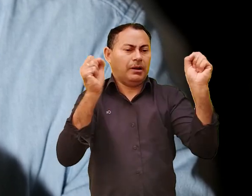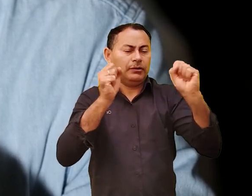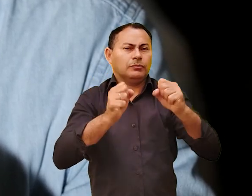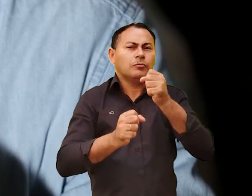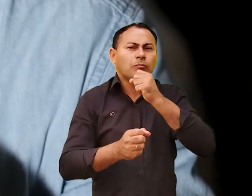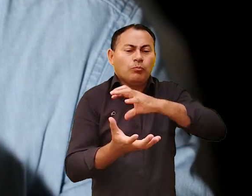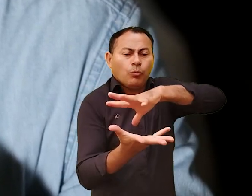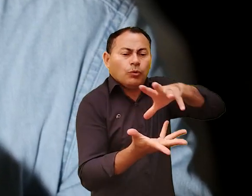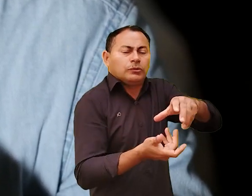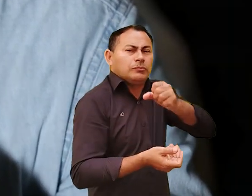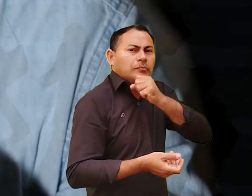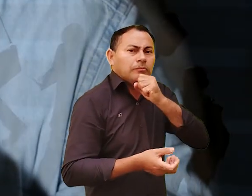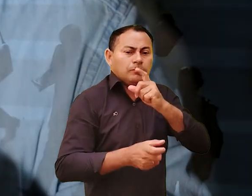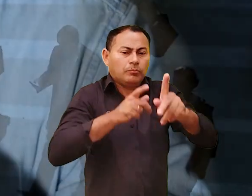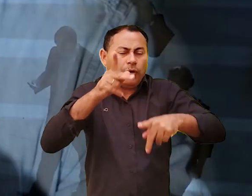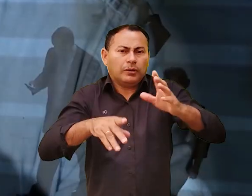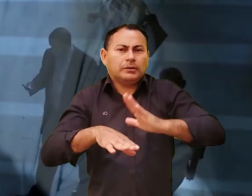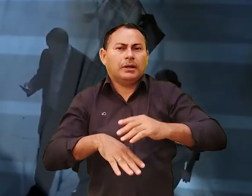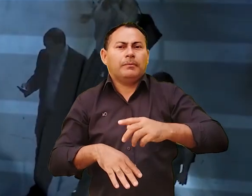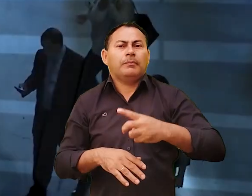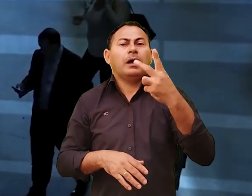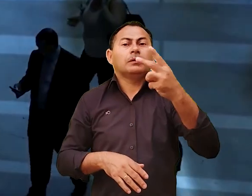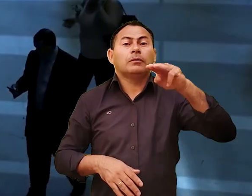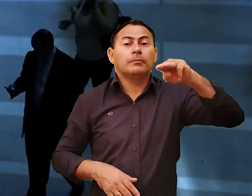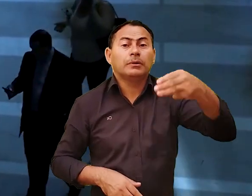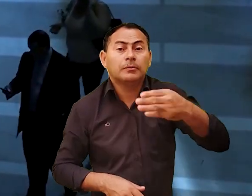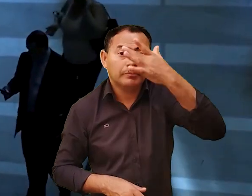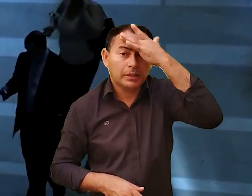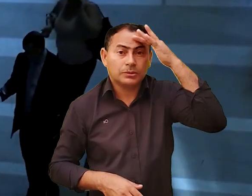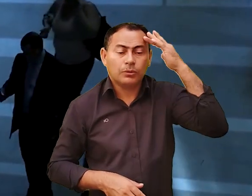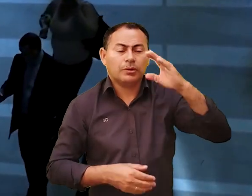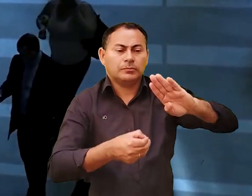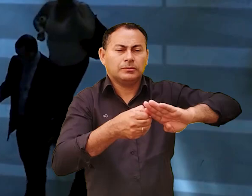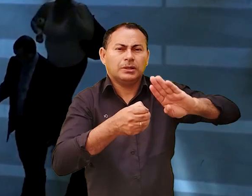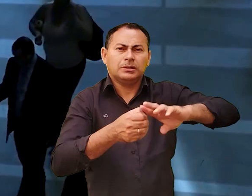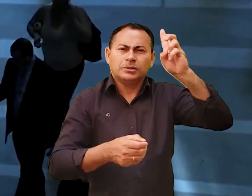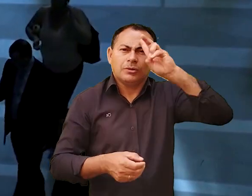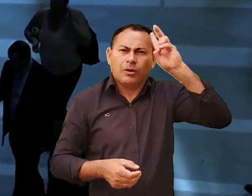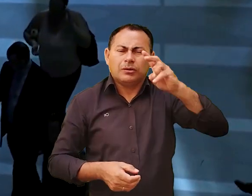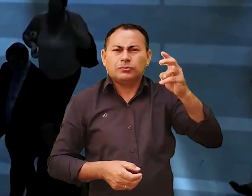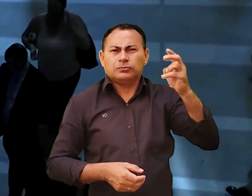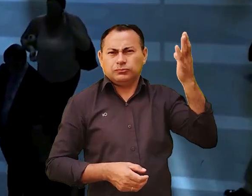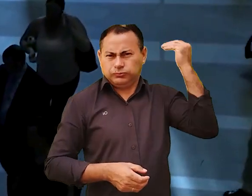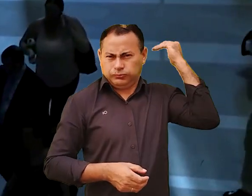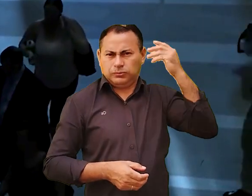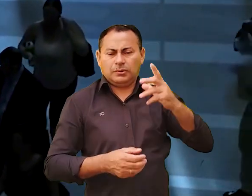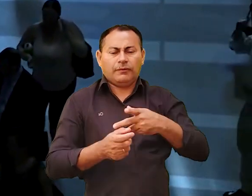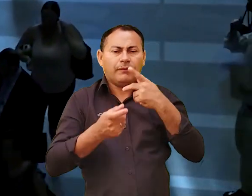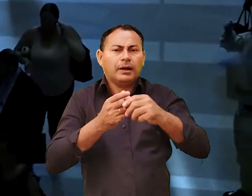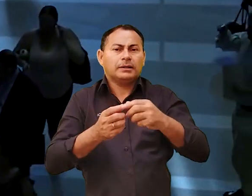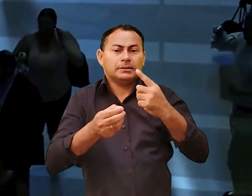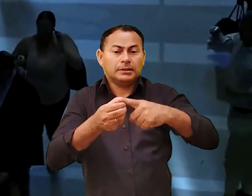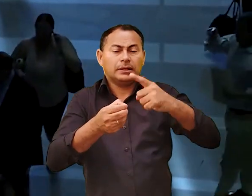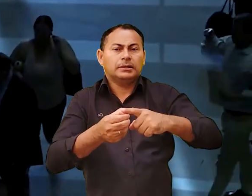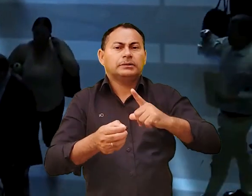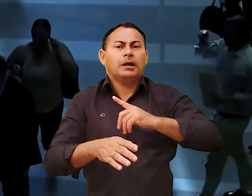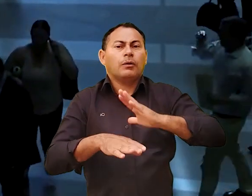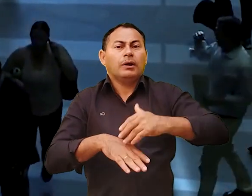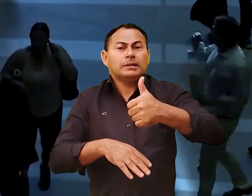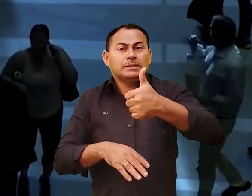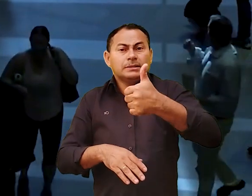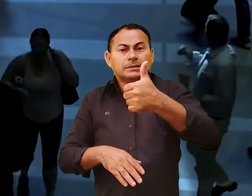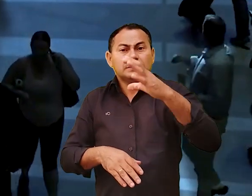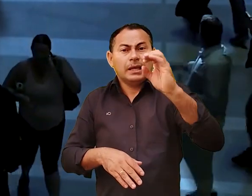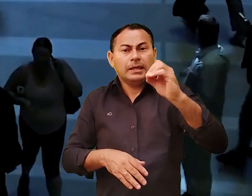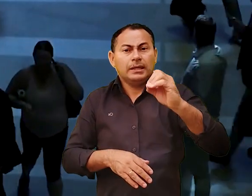antigo. Sua população era de mais de 2 milhões de pessoas, e historiadores antigos contam que a cidade tinha quase 100